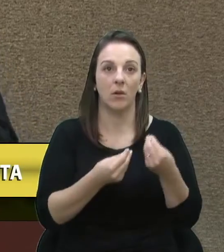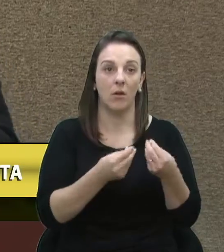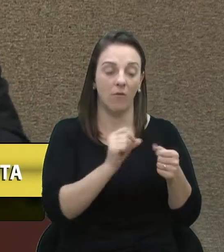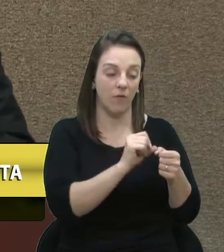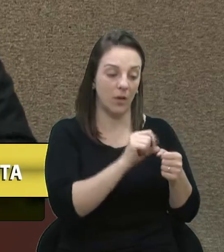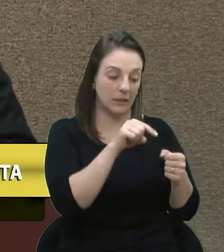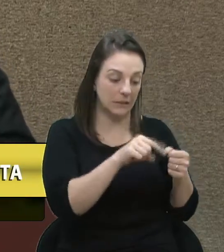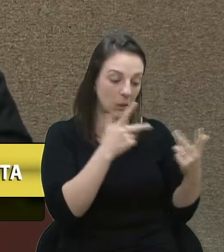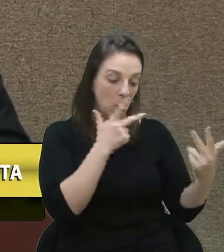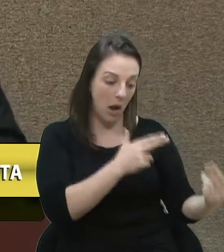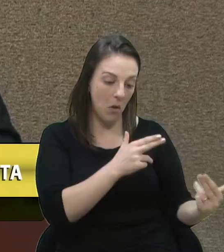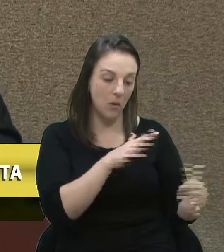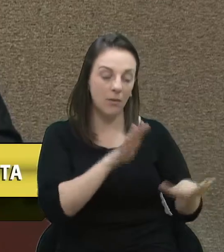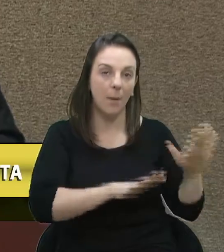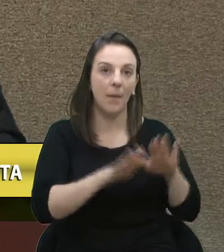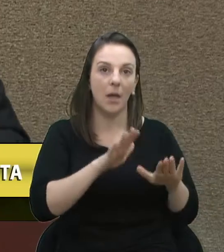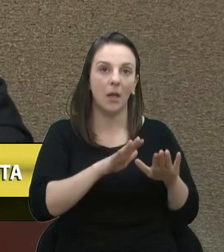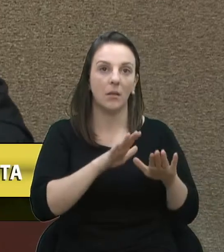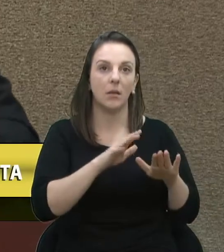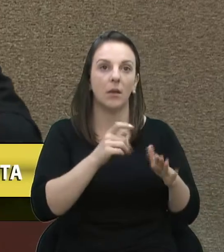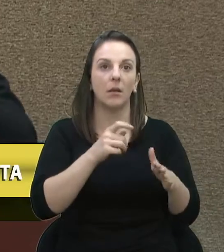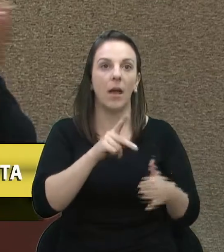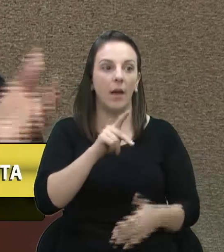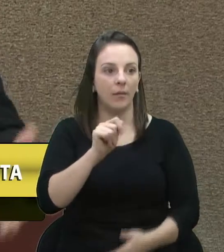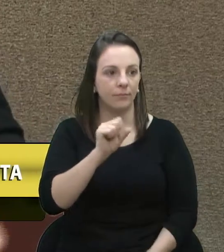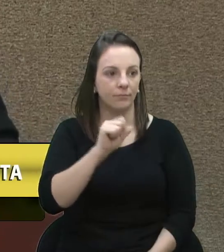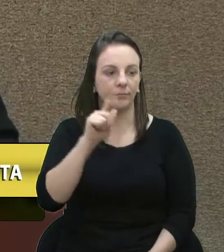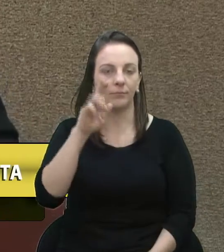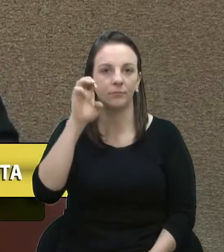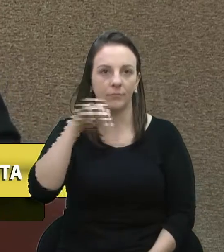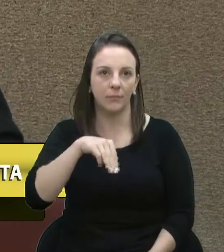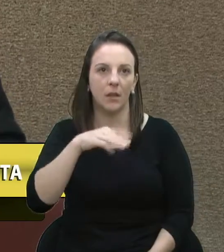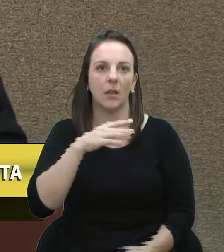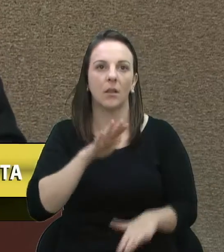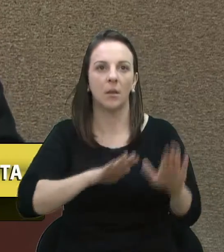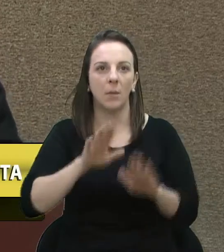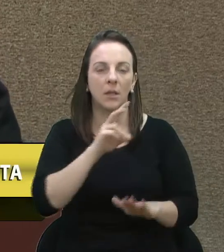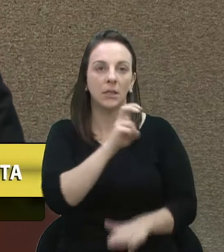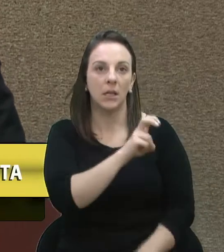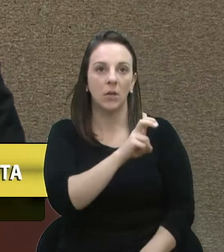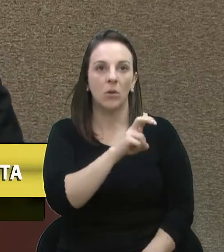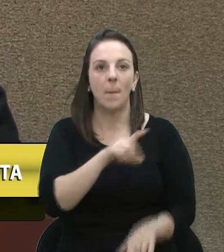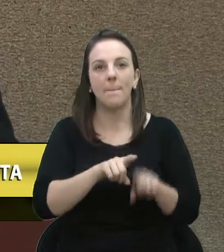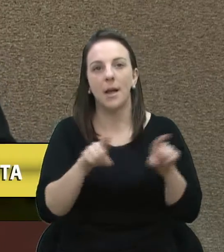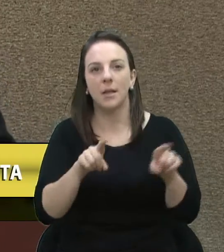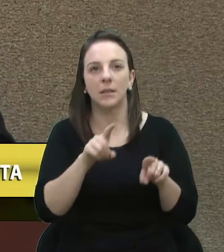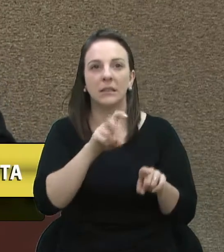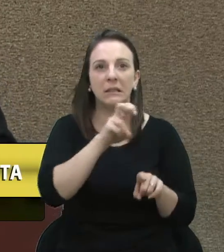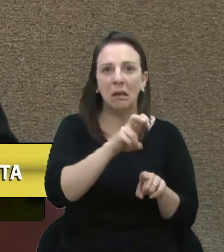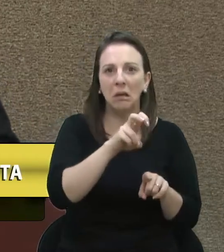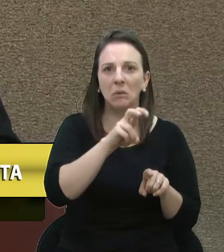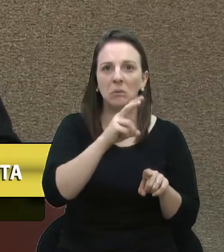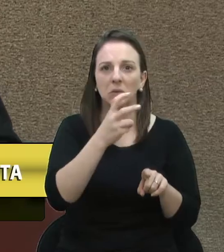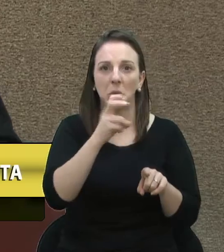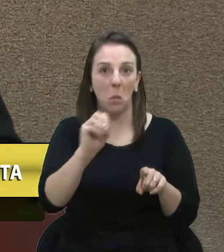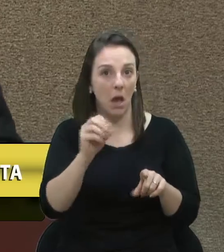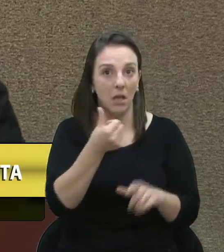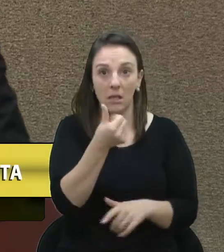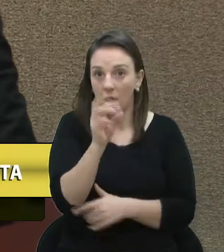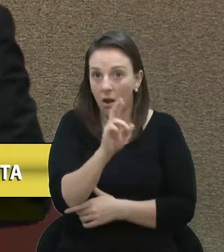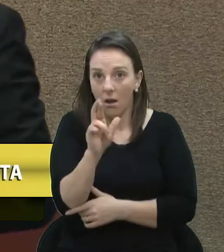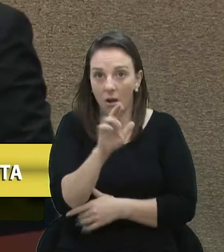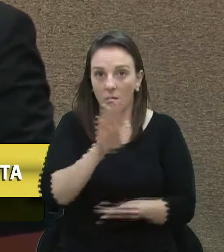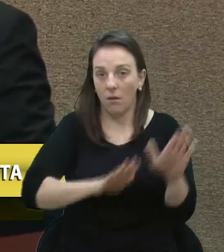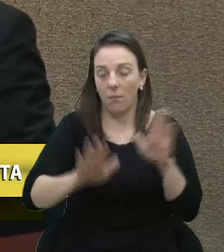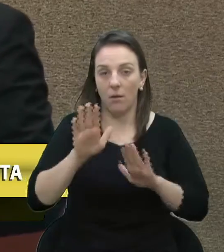a passagem agora não seria R$ 4,75, mas sim seriam R$ 6,00. E outra coisa que eu quero dizer é o seguinte, nós estamos no